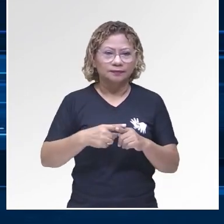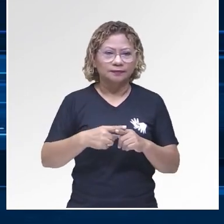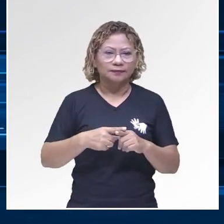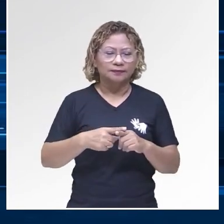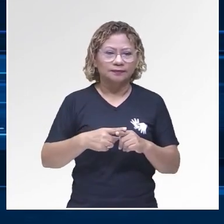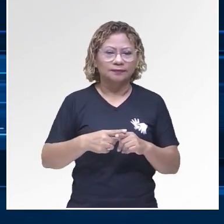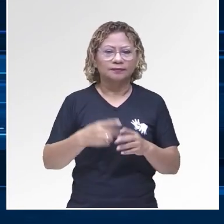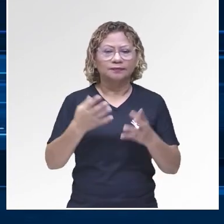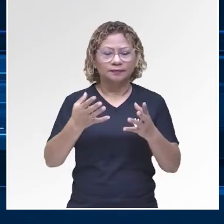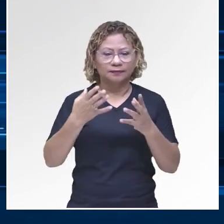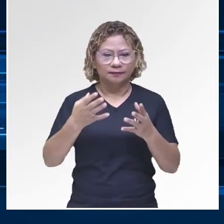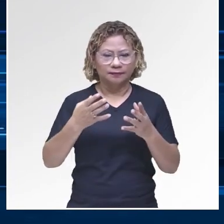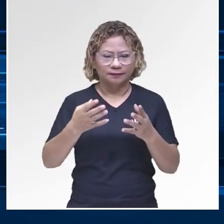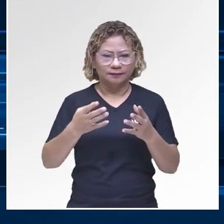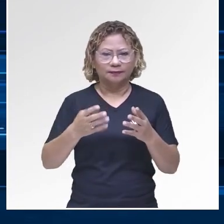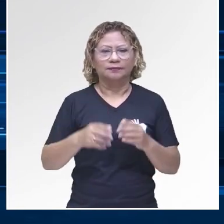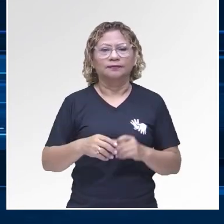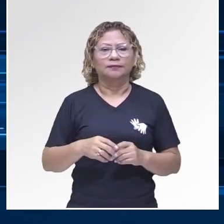de 7.